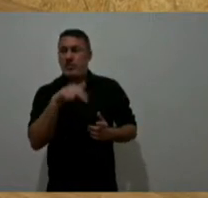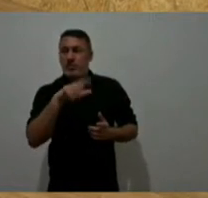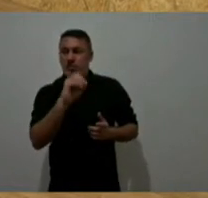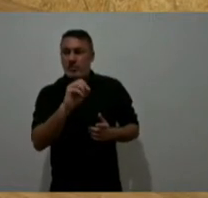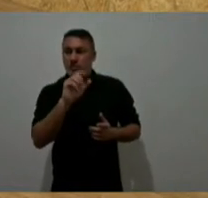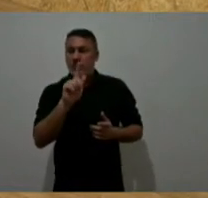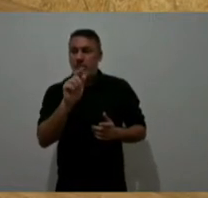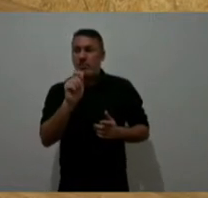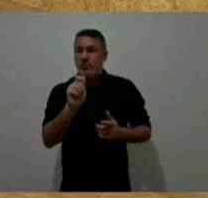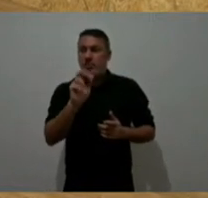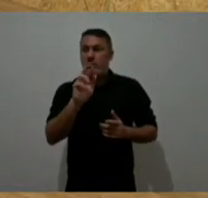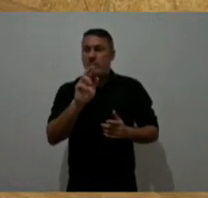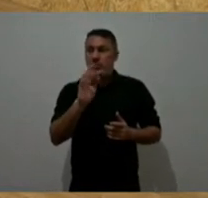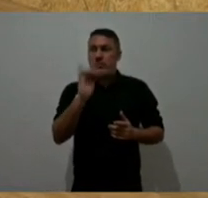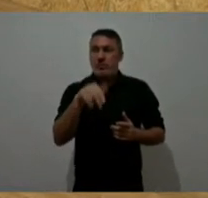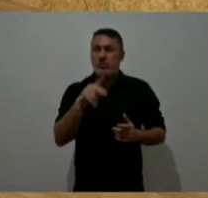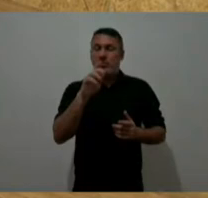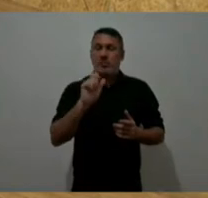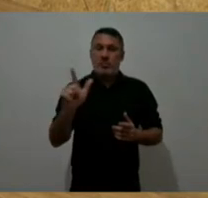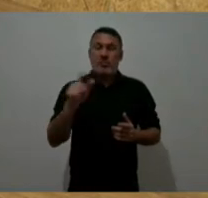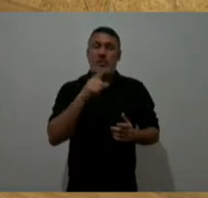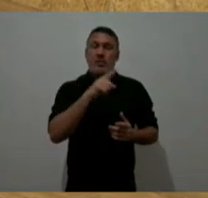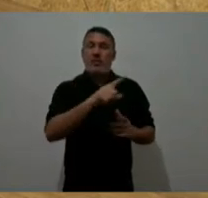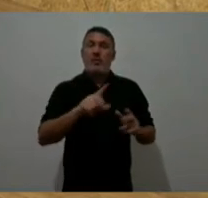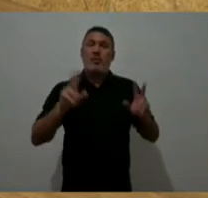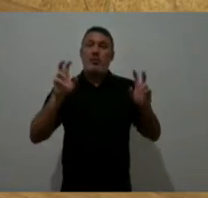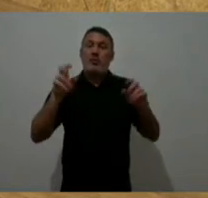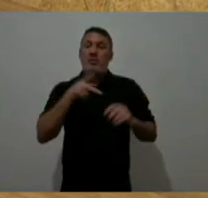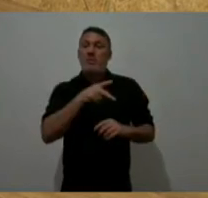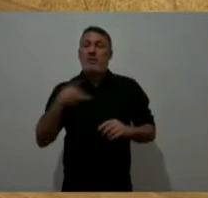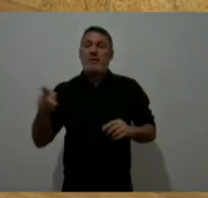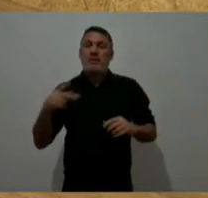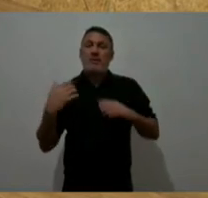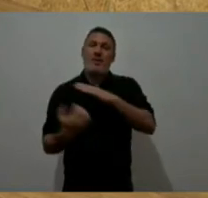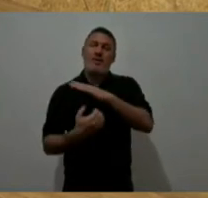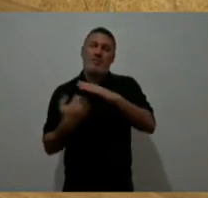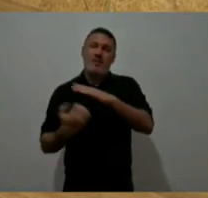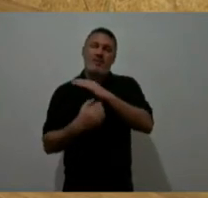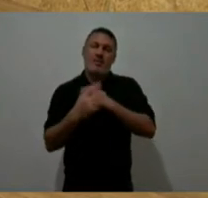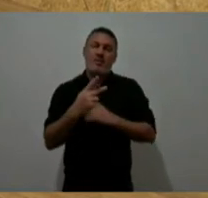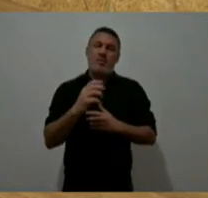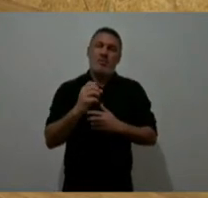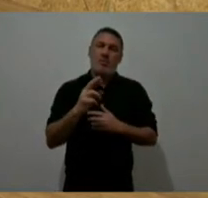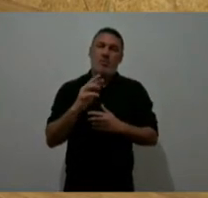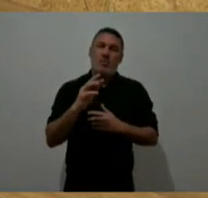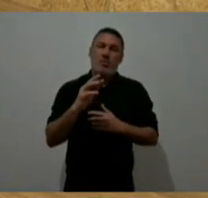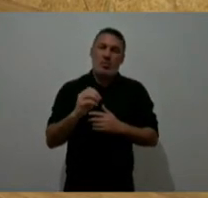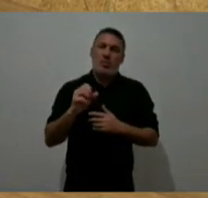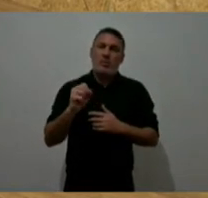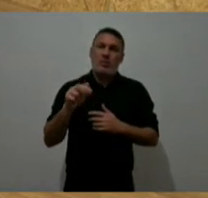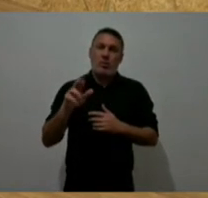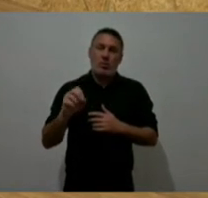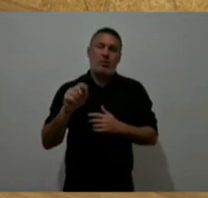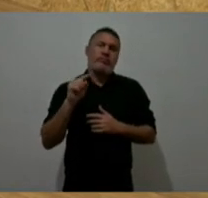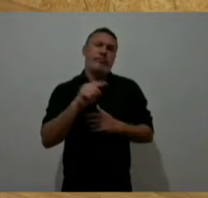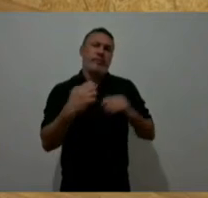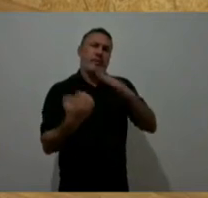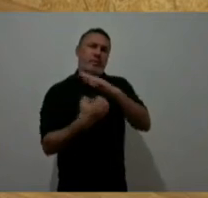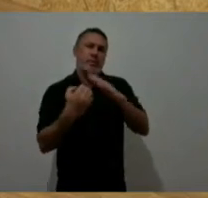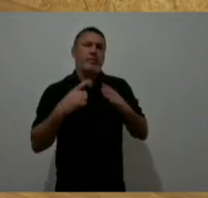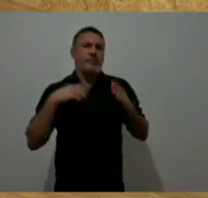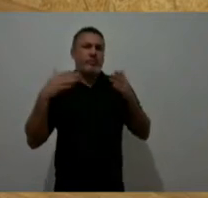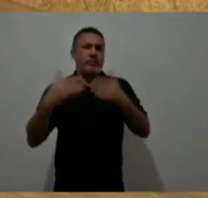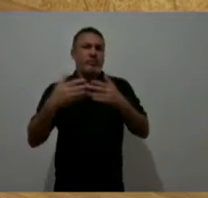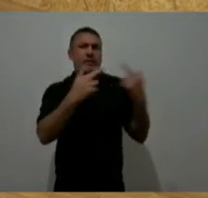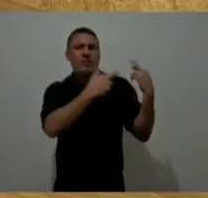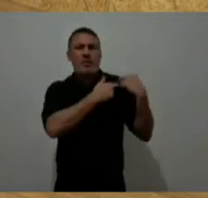setor financeiro tem um papel fundamental, naturalmente, nessa questão do ESG, porque ele que determina o fluxo de recursos, ou seja, para